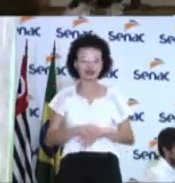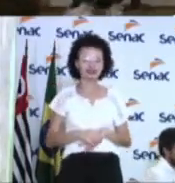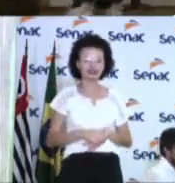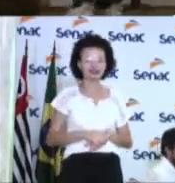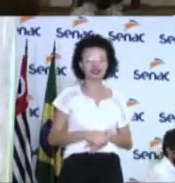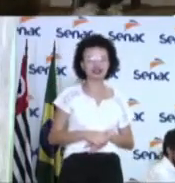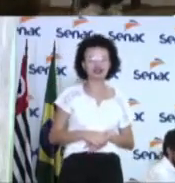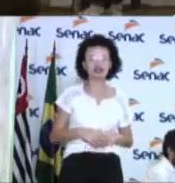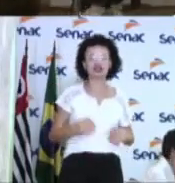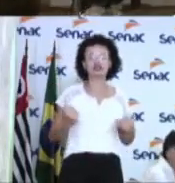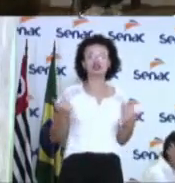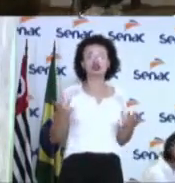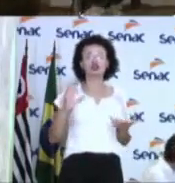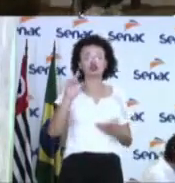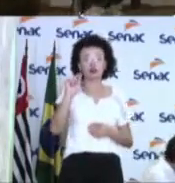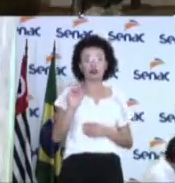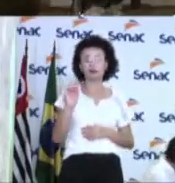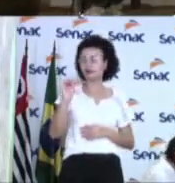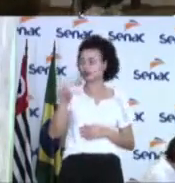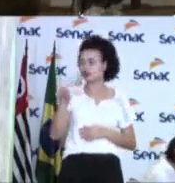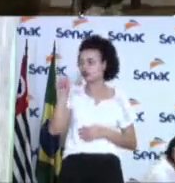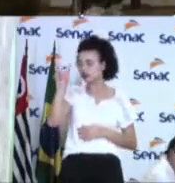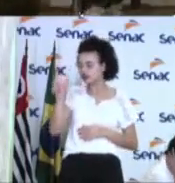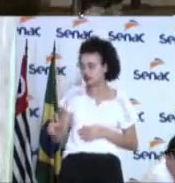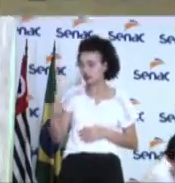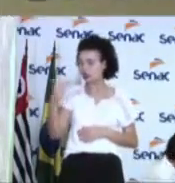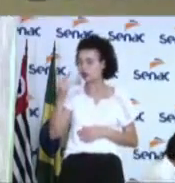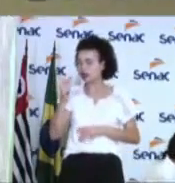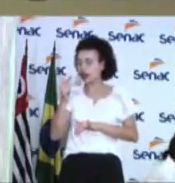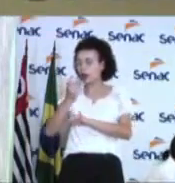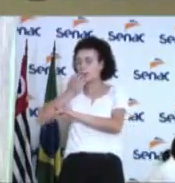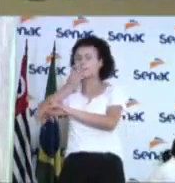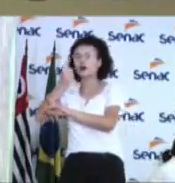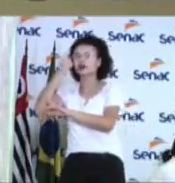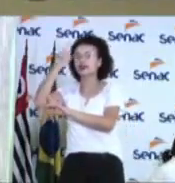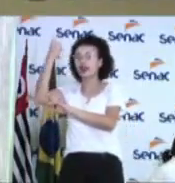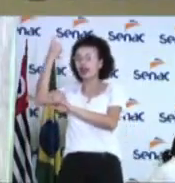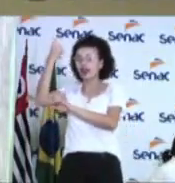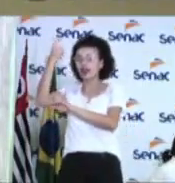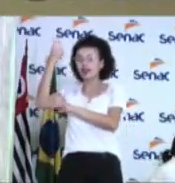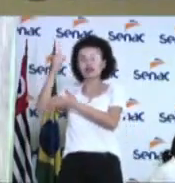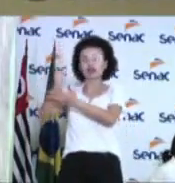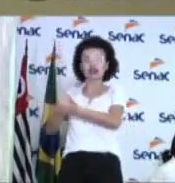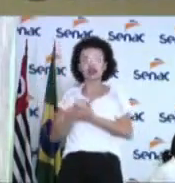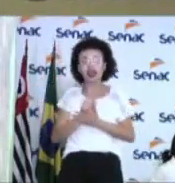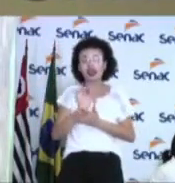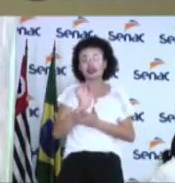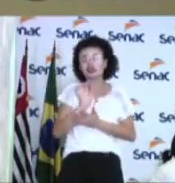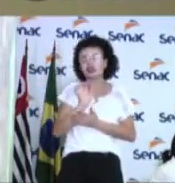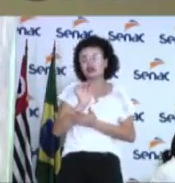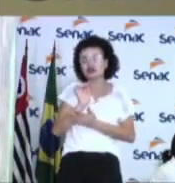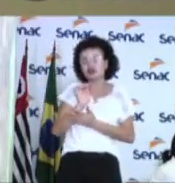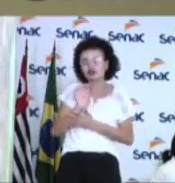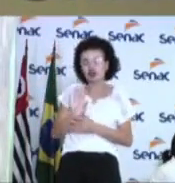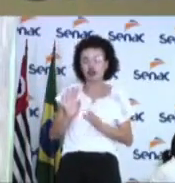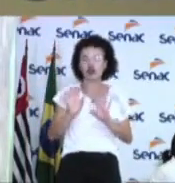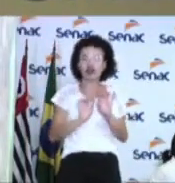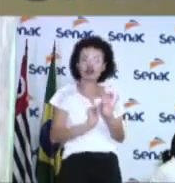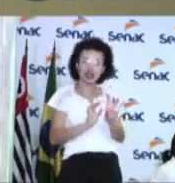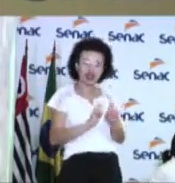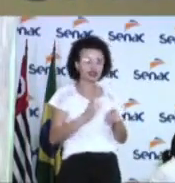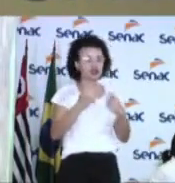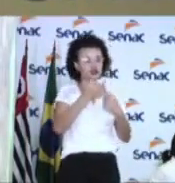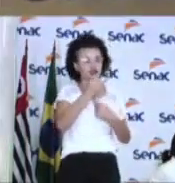Então, o que acontece é que, se você não tem a tal da boa ideia, você só traz a estrutura técnica de construir uma narrativa,